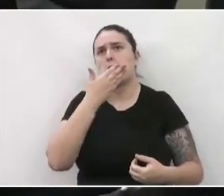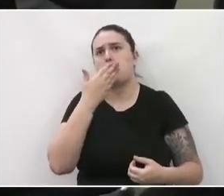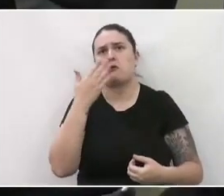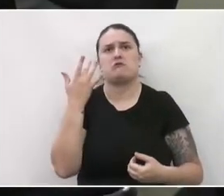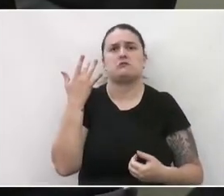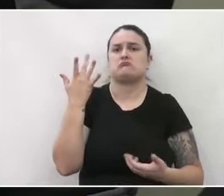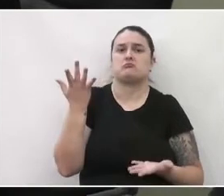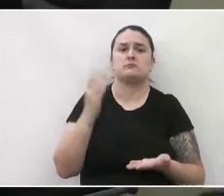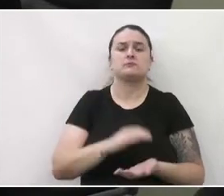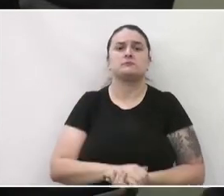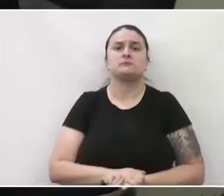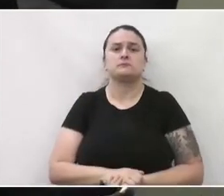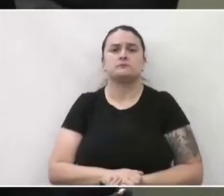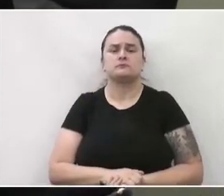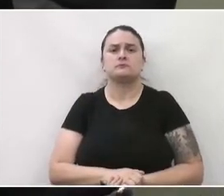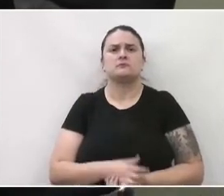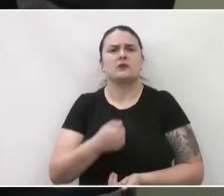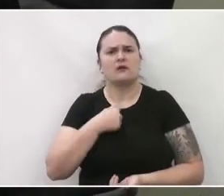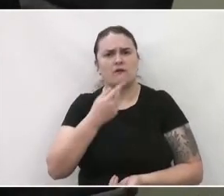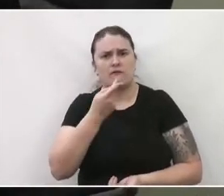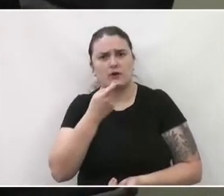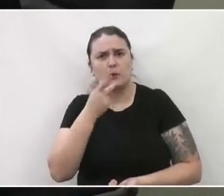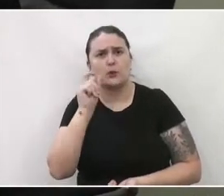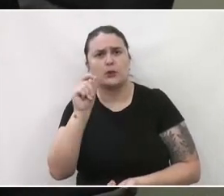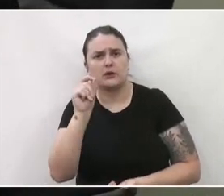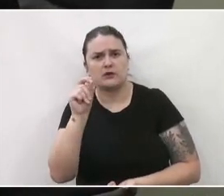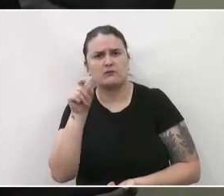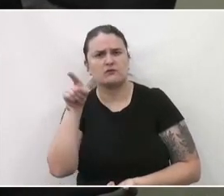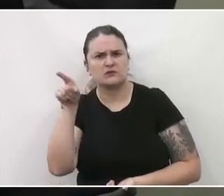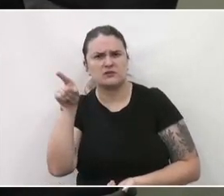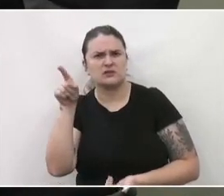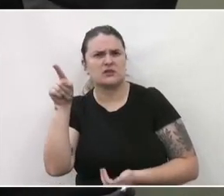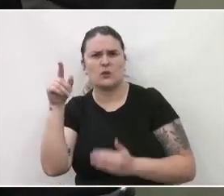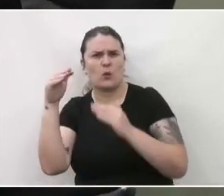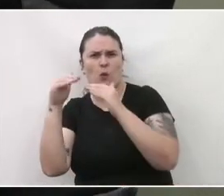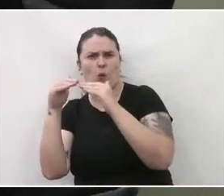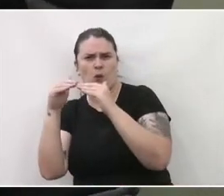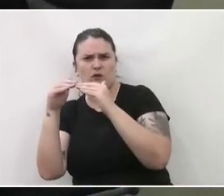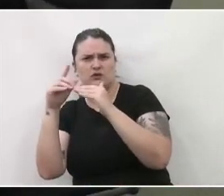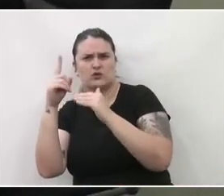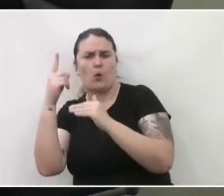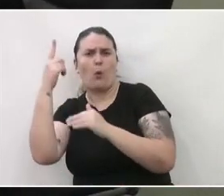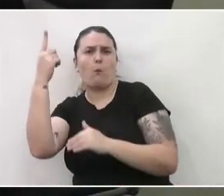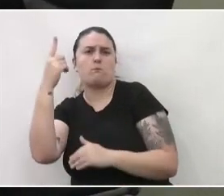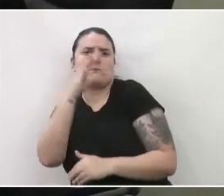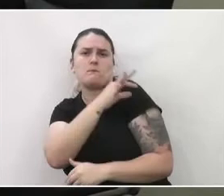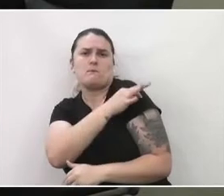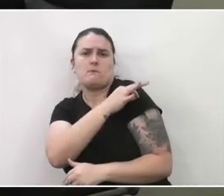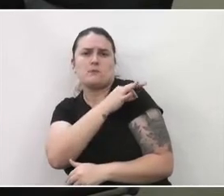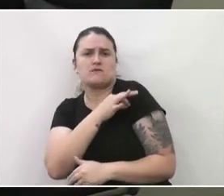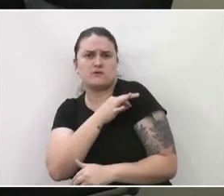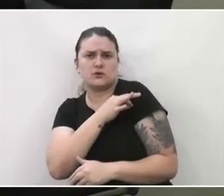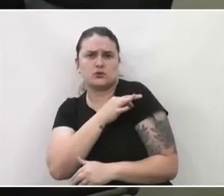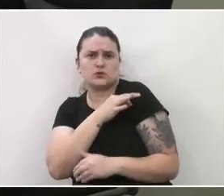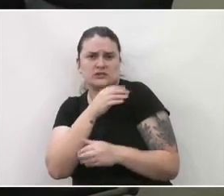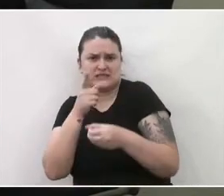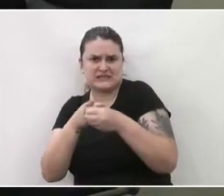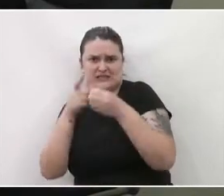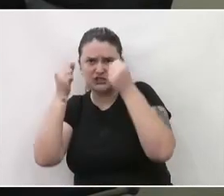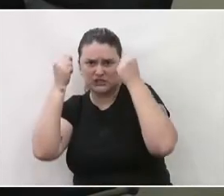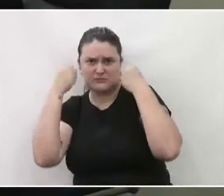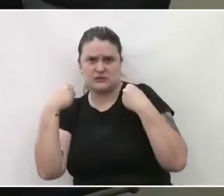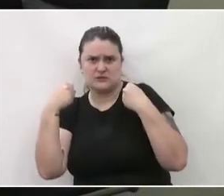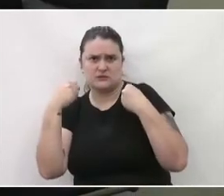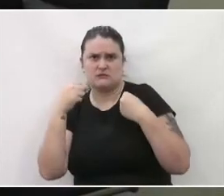sei o quê. Eu digo para o senhor o seguinte: o senhor não está discordando apenas de um prefeito de Chapecó. Não dá para usar isso